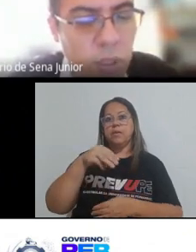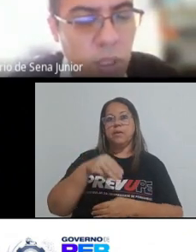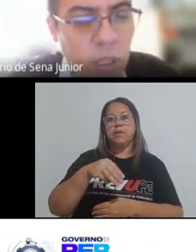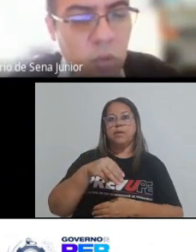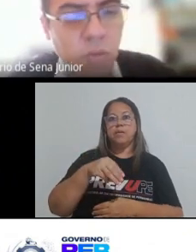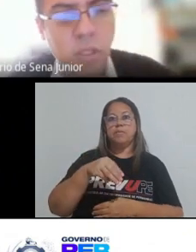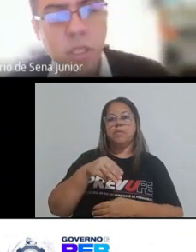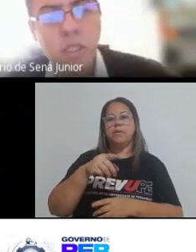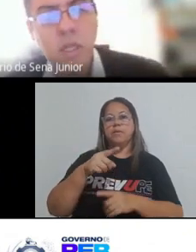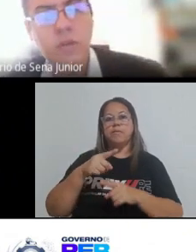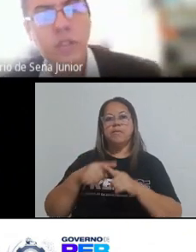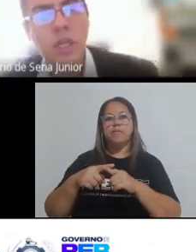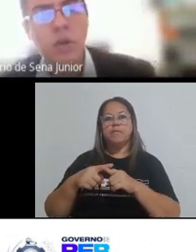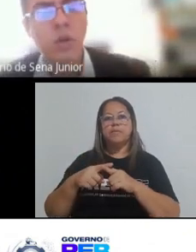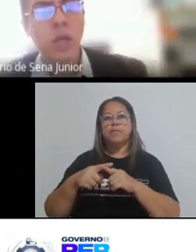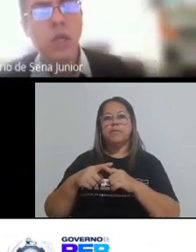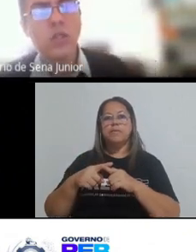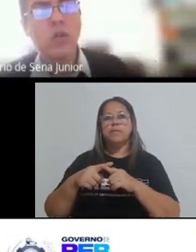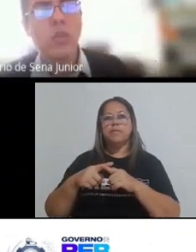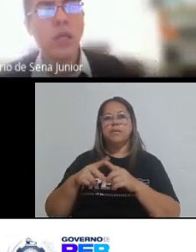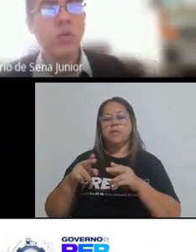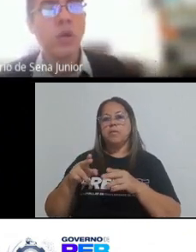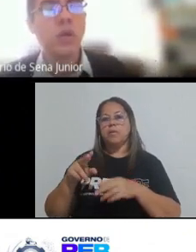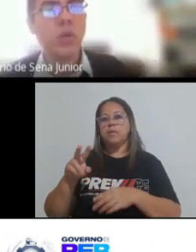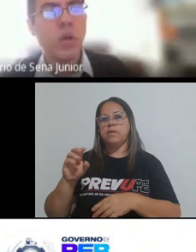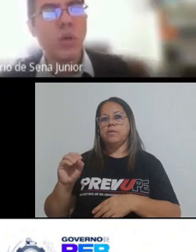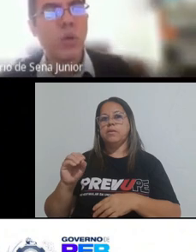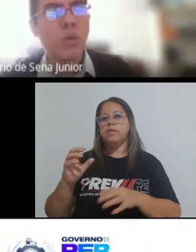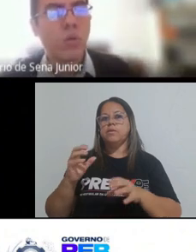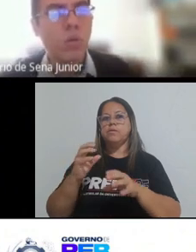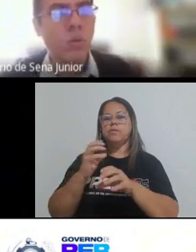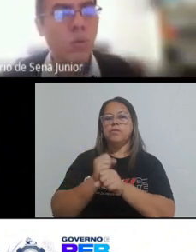vezes a velocidade inicial V0 somada com